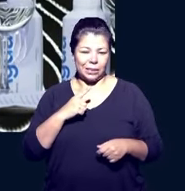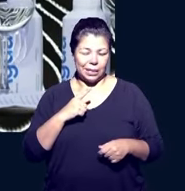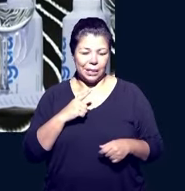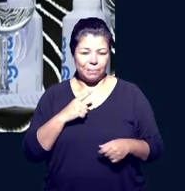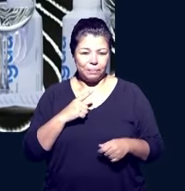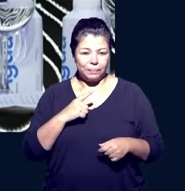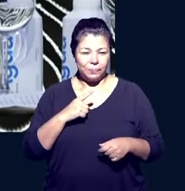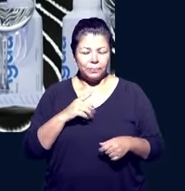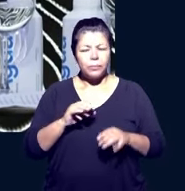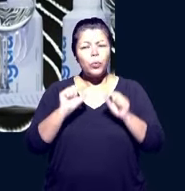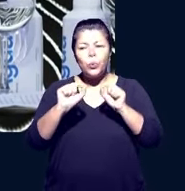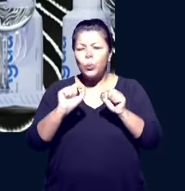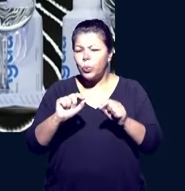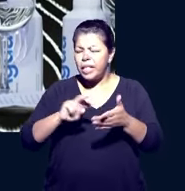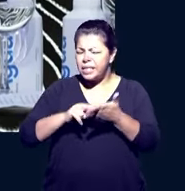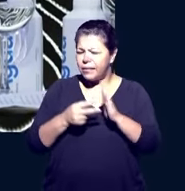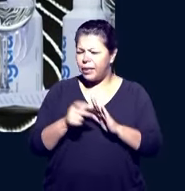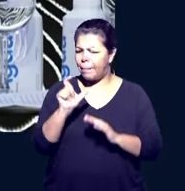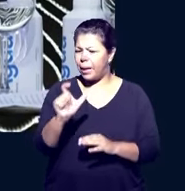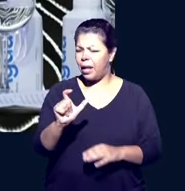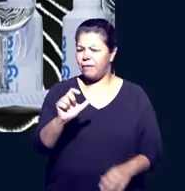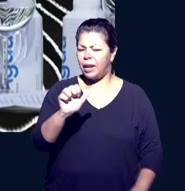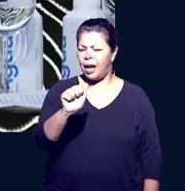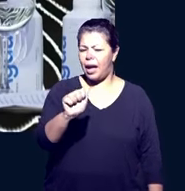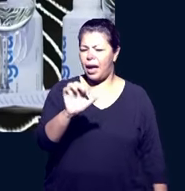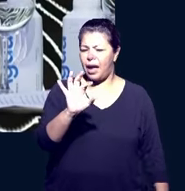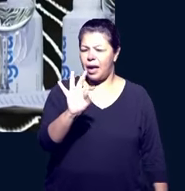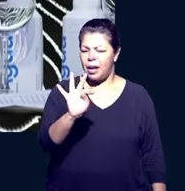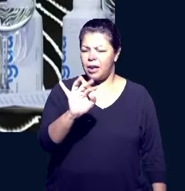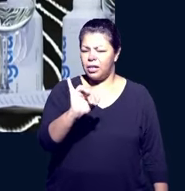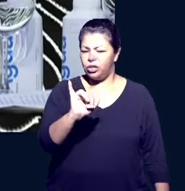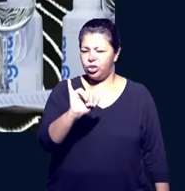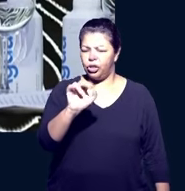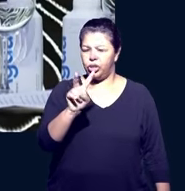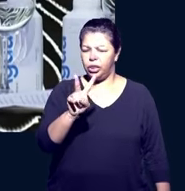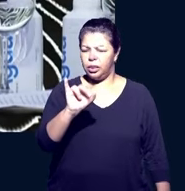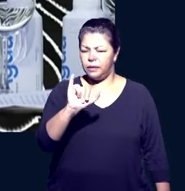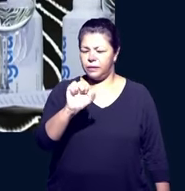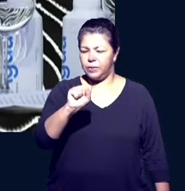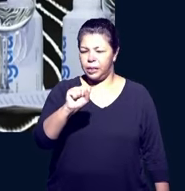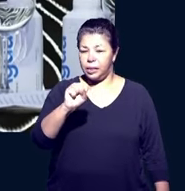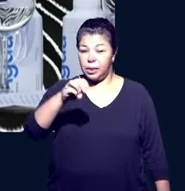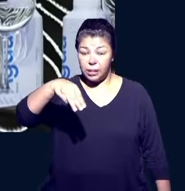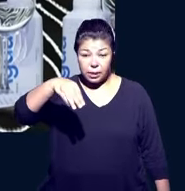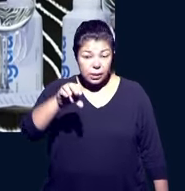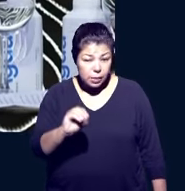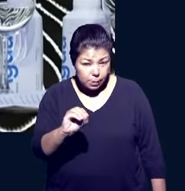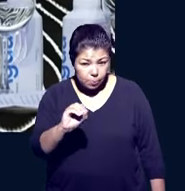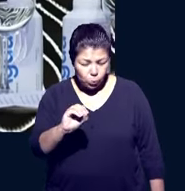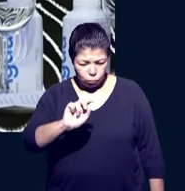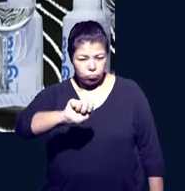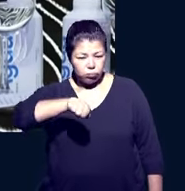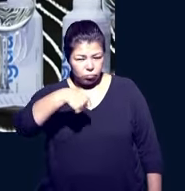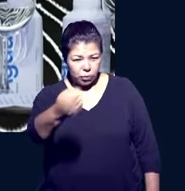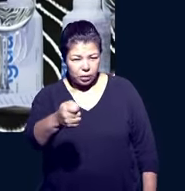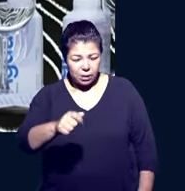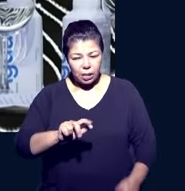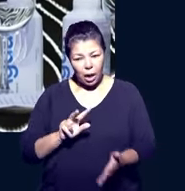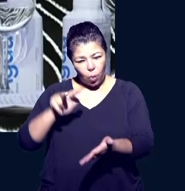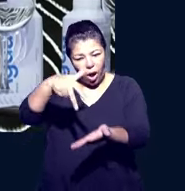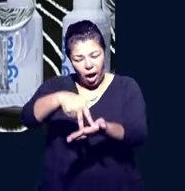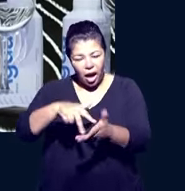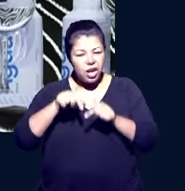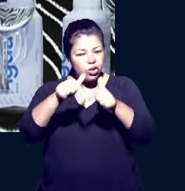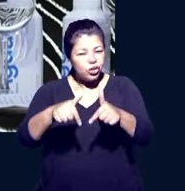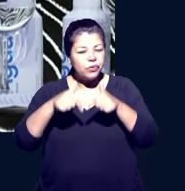ativista ativismo é levar uma um princípio constitucional vago para reger